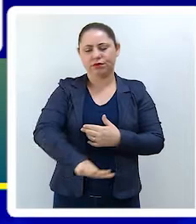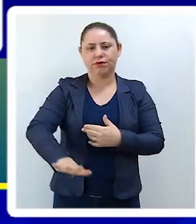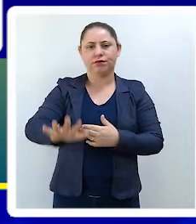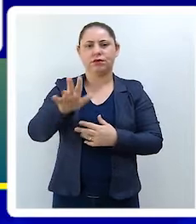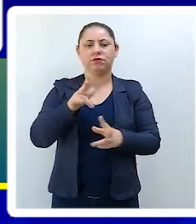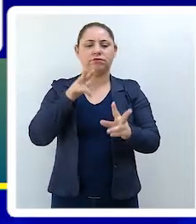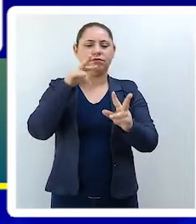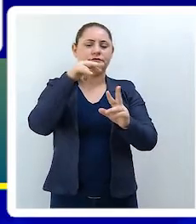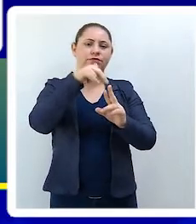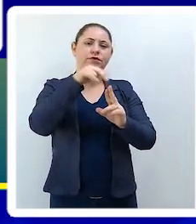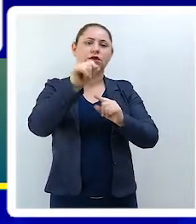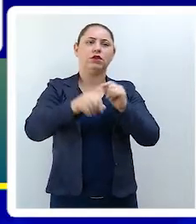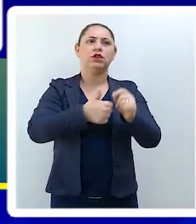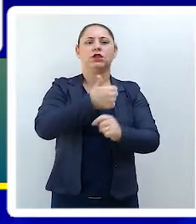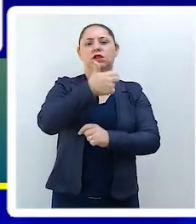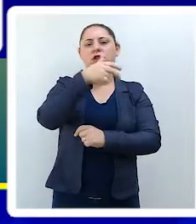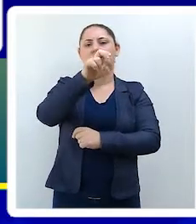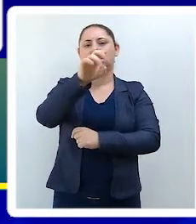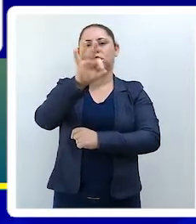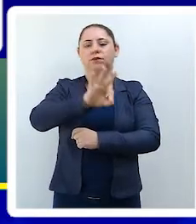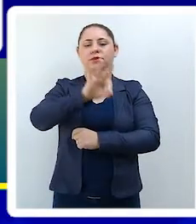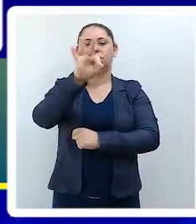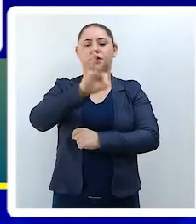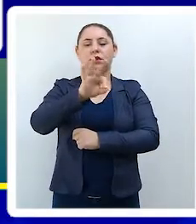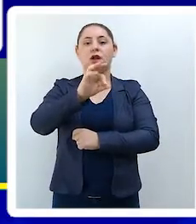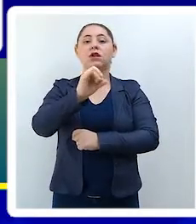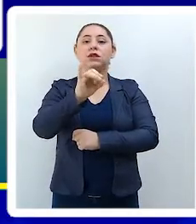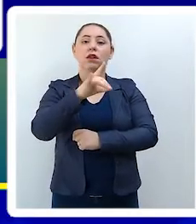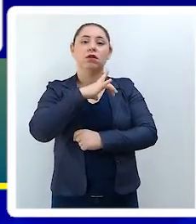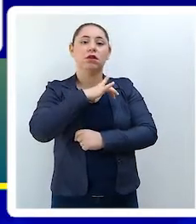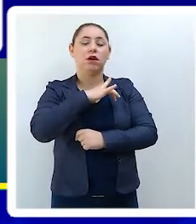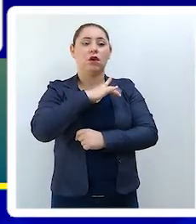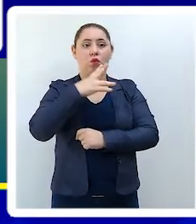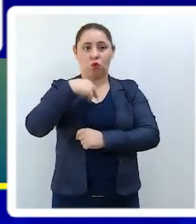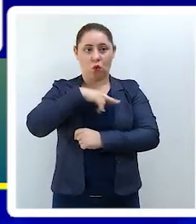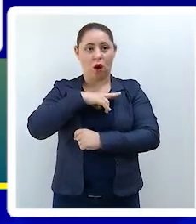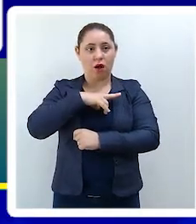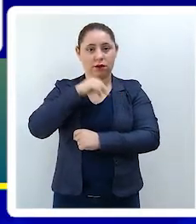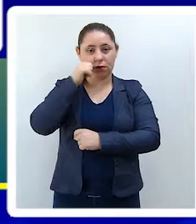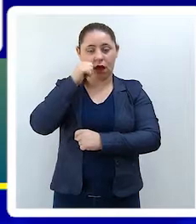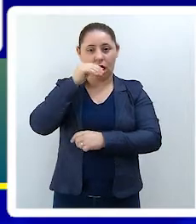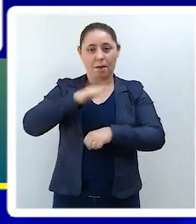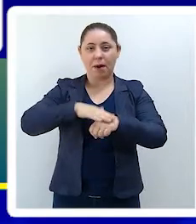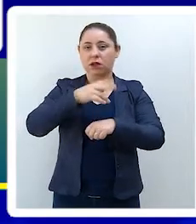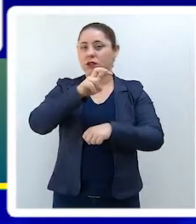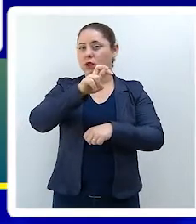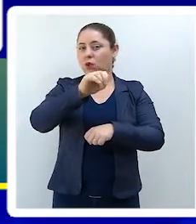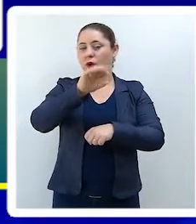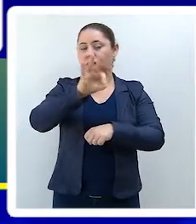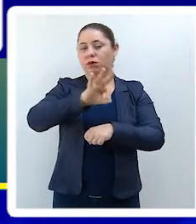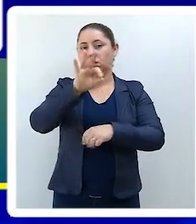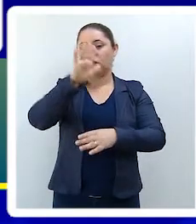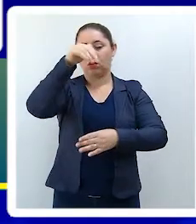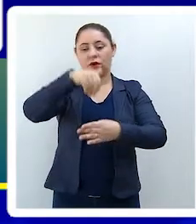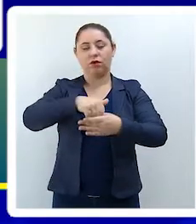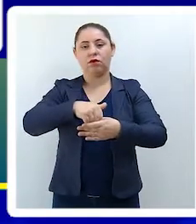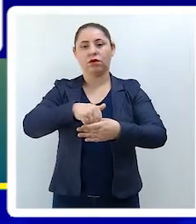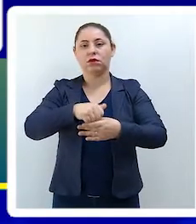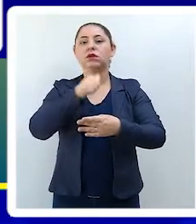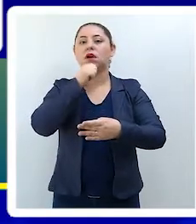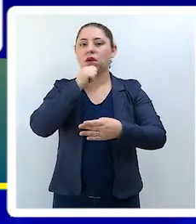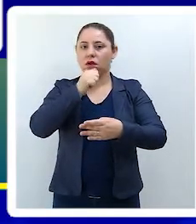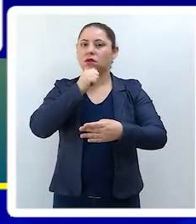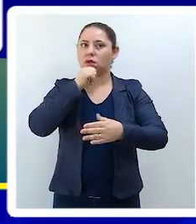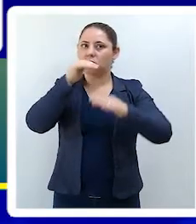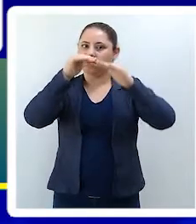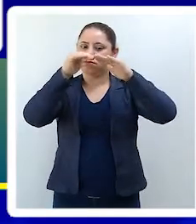uma representatividade de 15%. Né? Se a gente considerar que nós, mulheres, somos mais de 50% do eleitorado, a